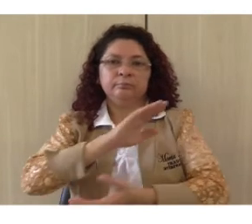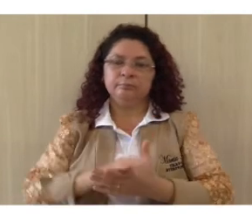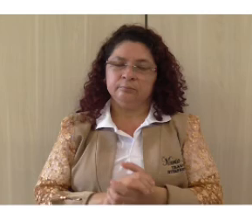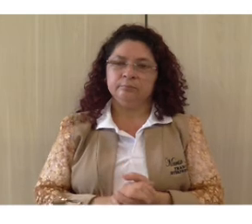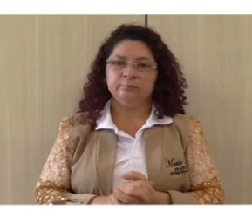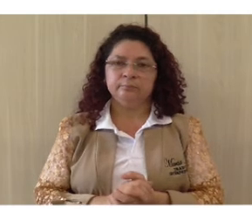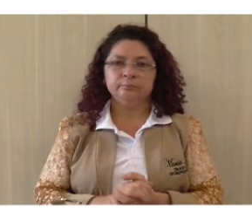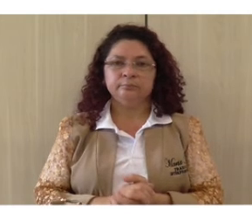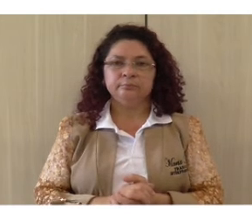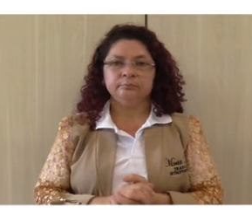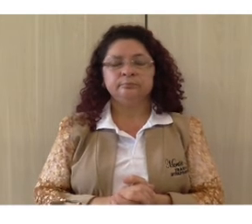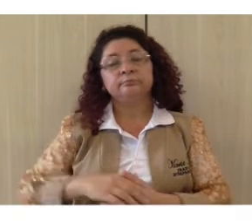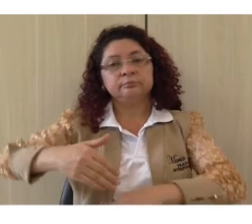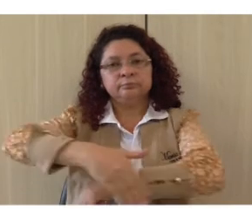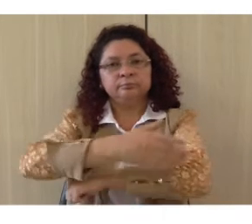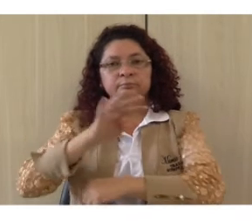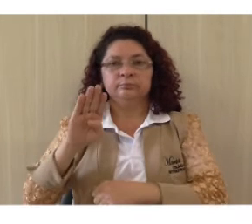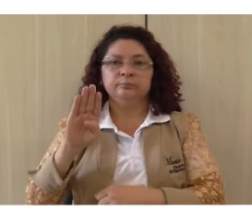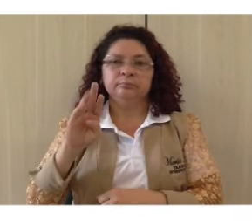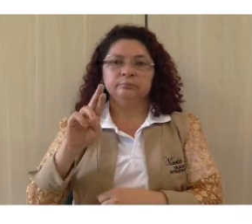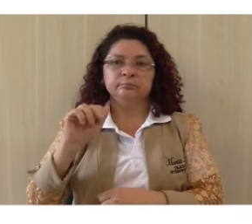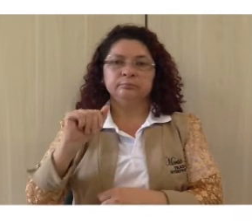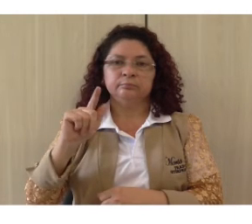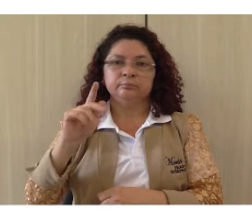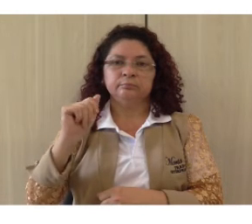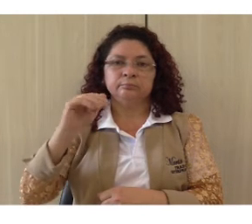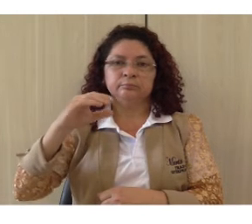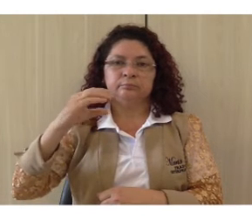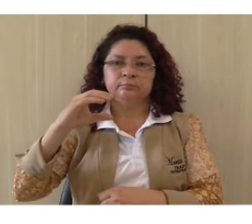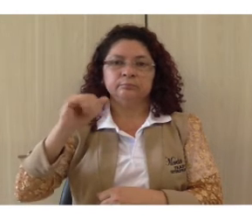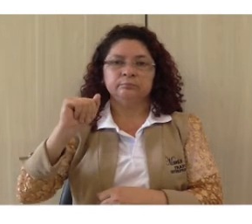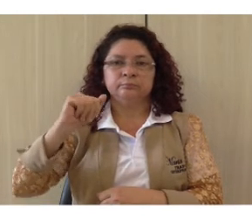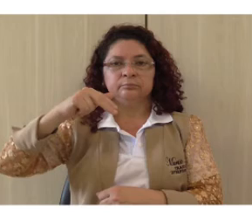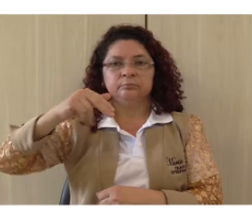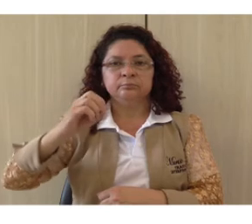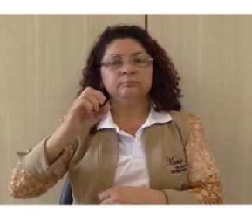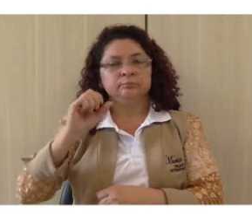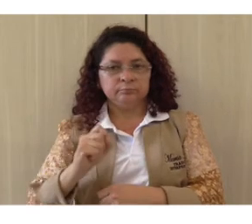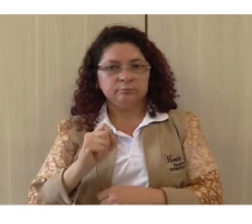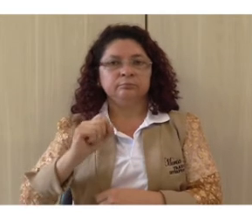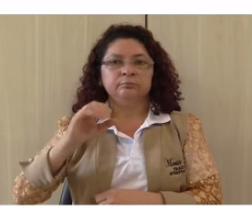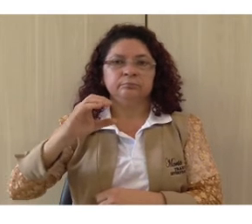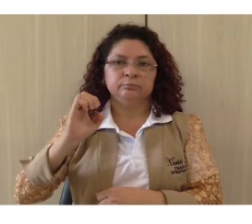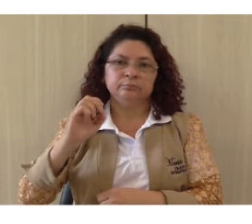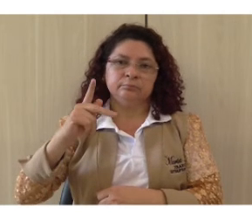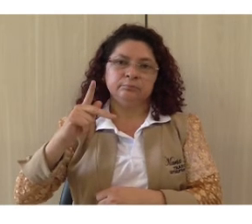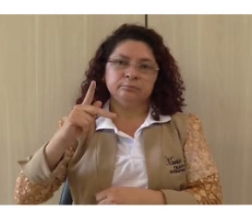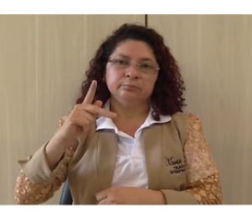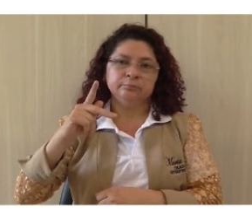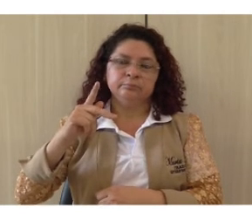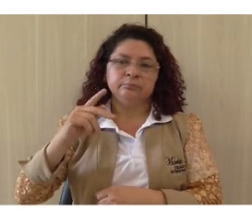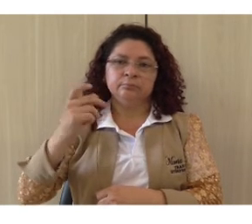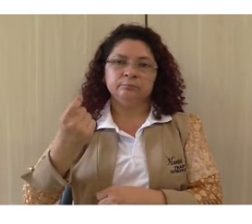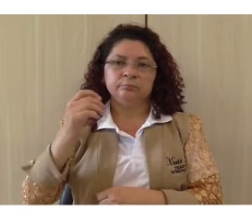Campus Bragança, situado na Rua dos Bragançanos, sem número, bairro Vila Sinhar, CEP 68.600, dígito